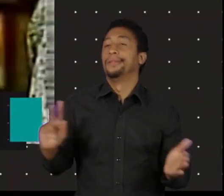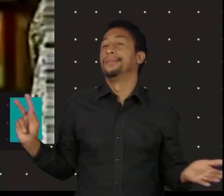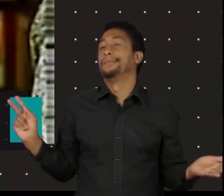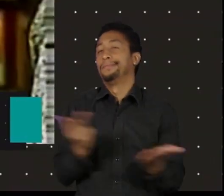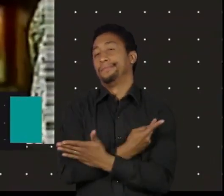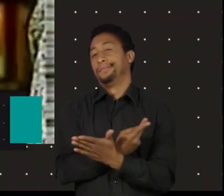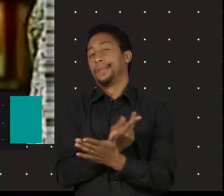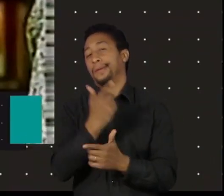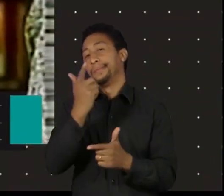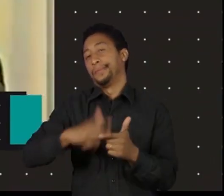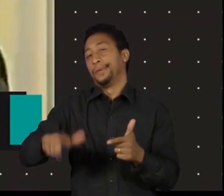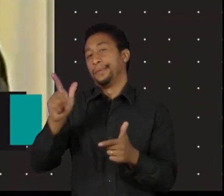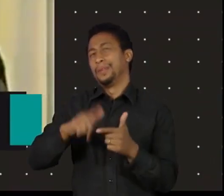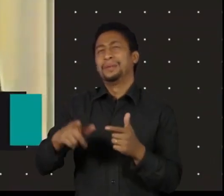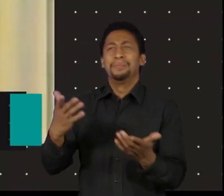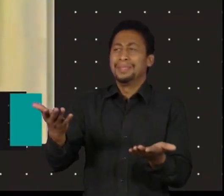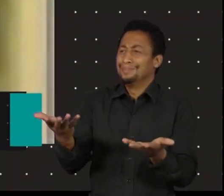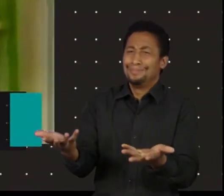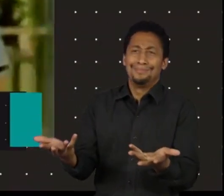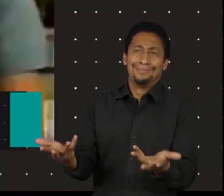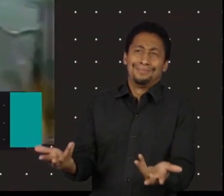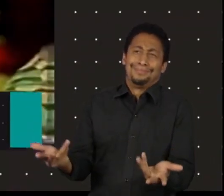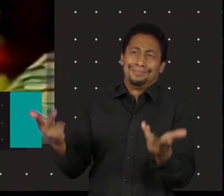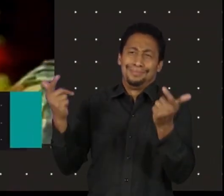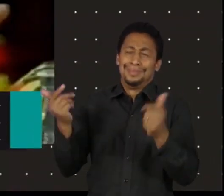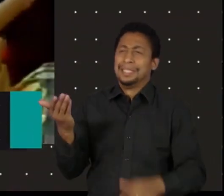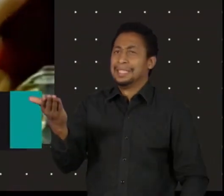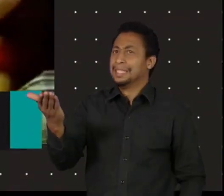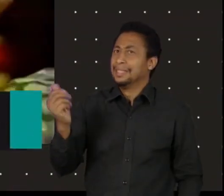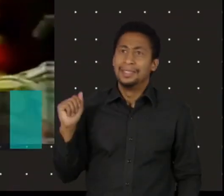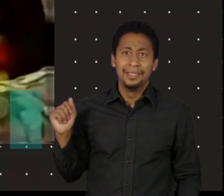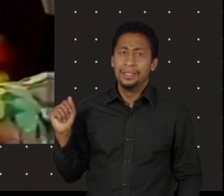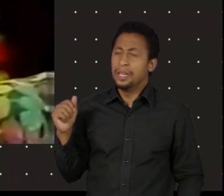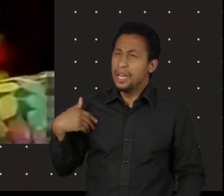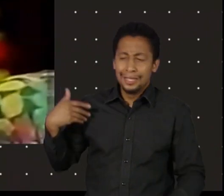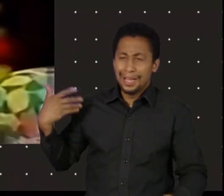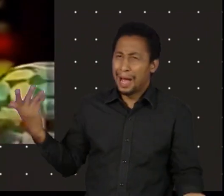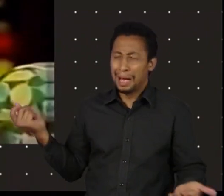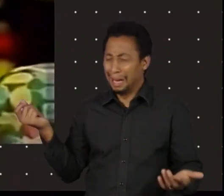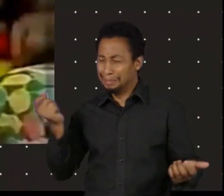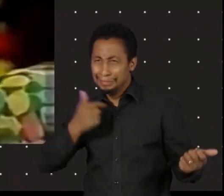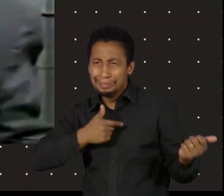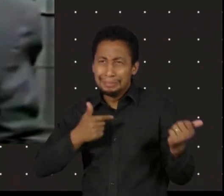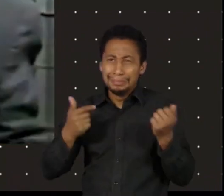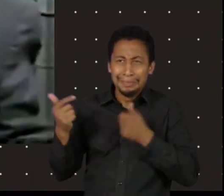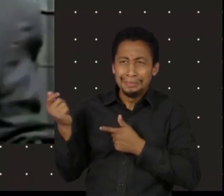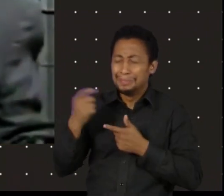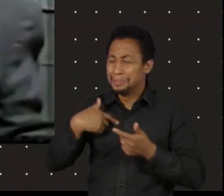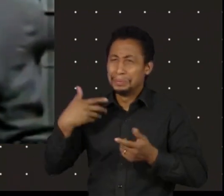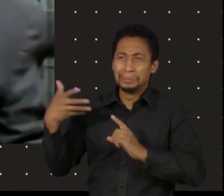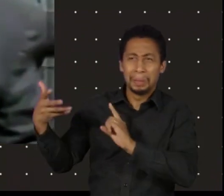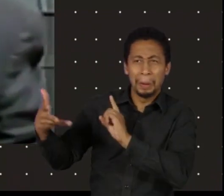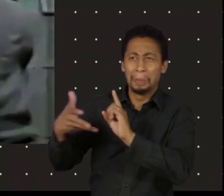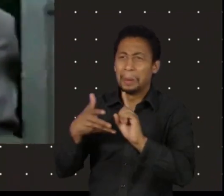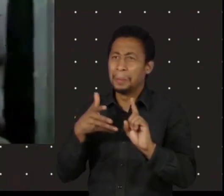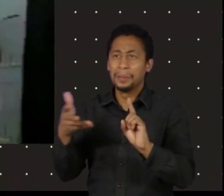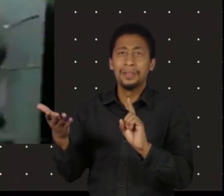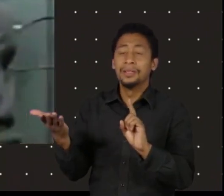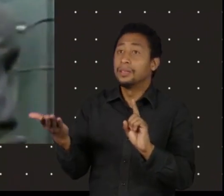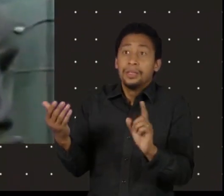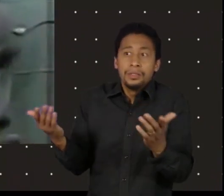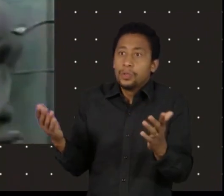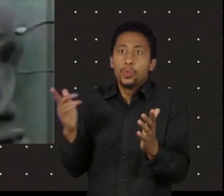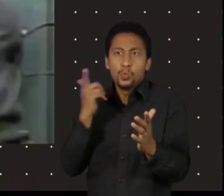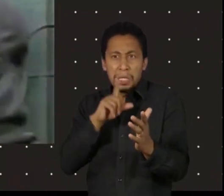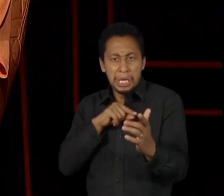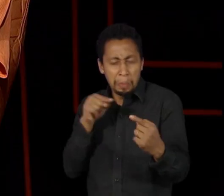Porque ele era fantástico. Ele ia embora, cara, e daí, sem escapar do mote da coisa,